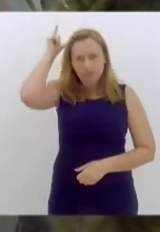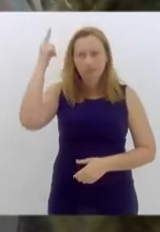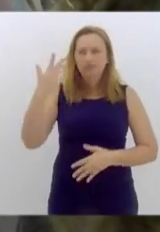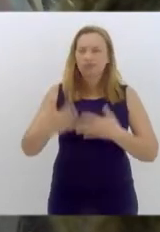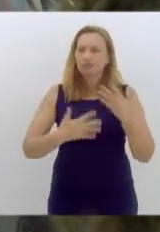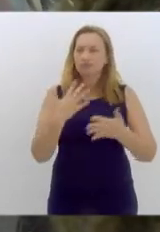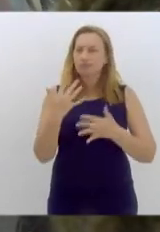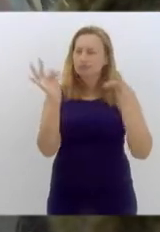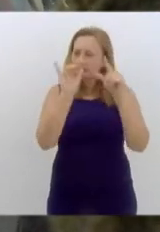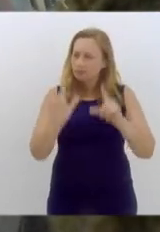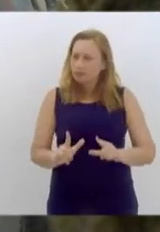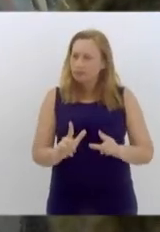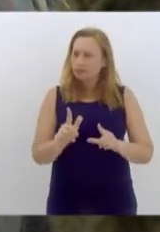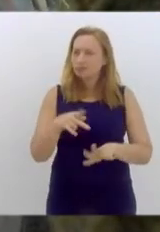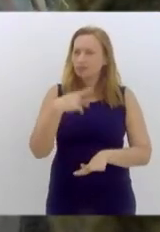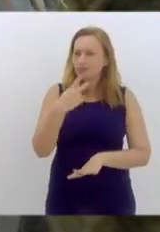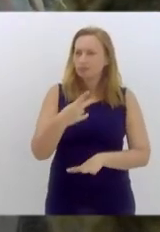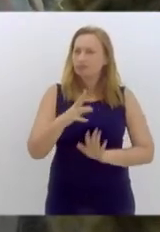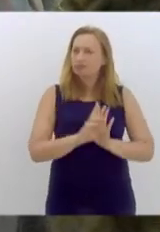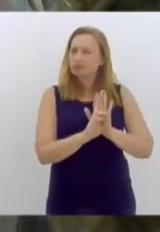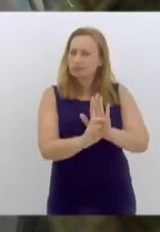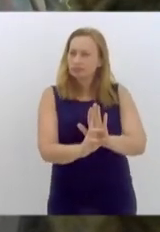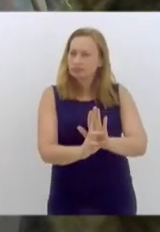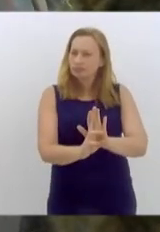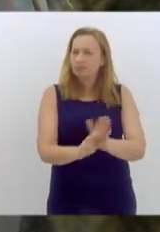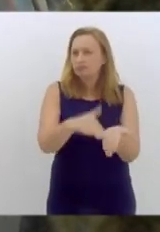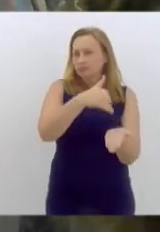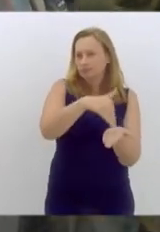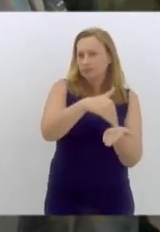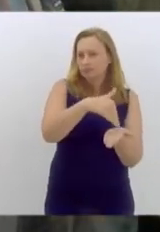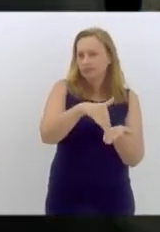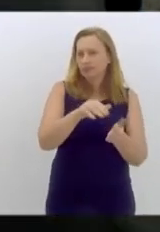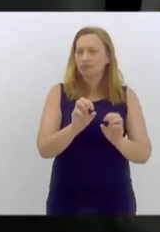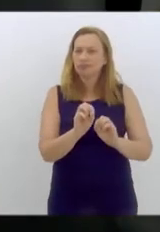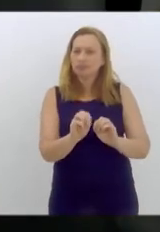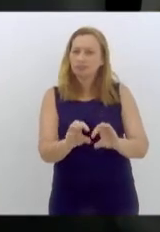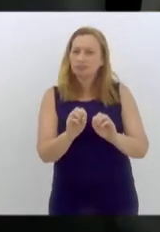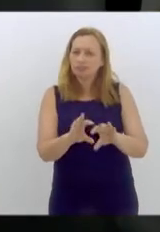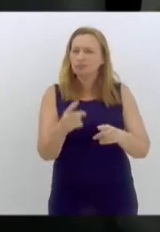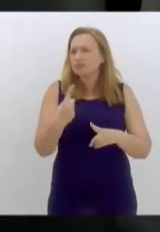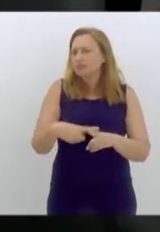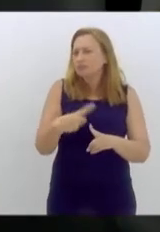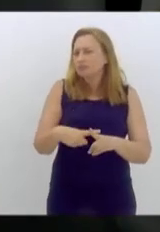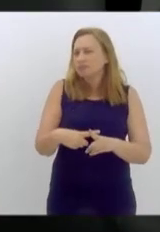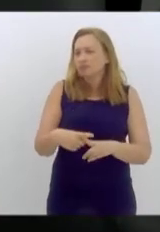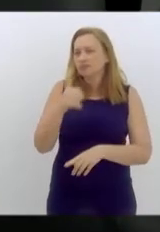apenas fazer uma indagação à representação da Secretaria de Educação. Porque, quando a senhora fala na